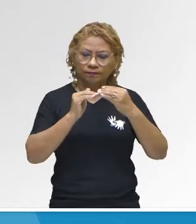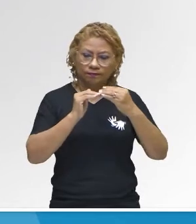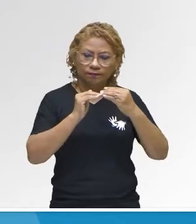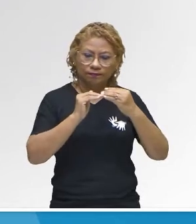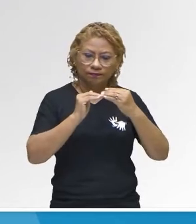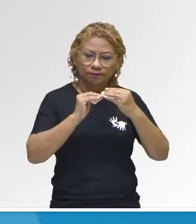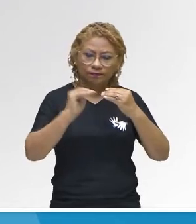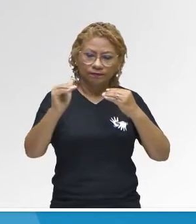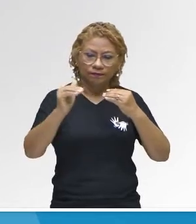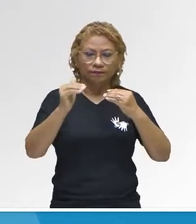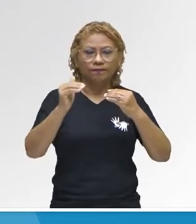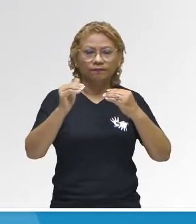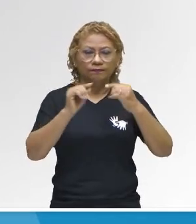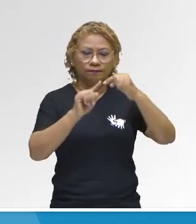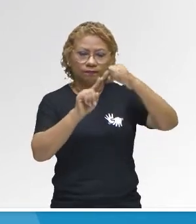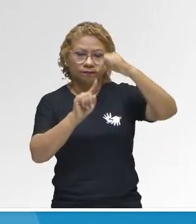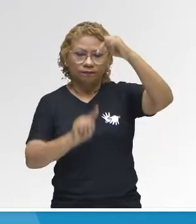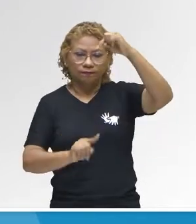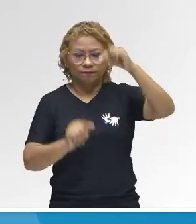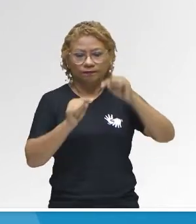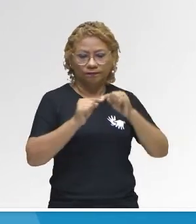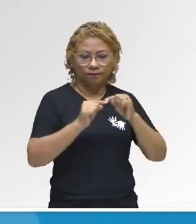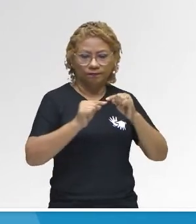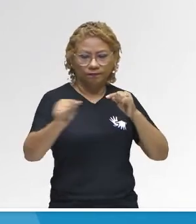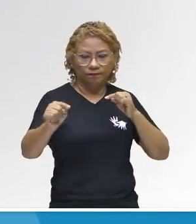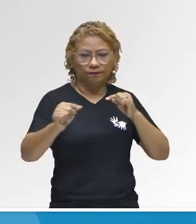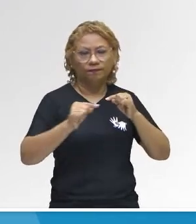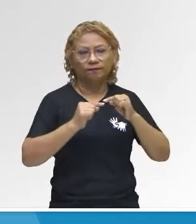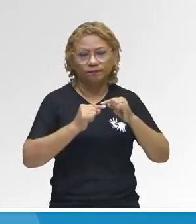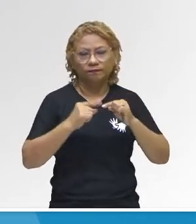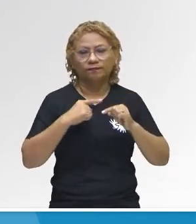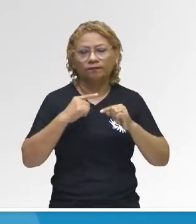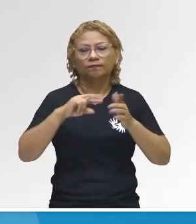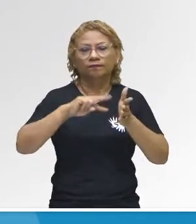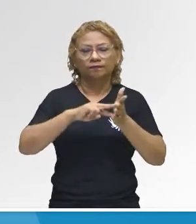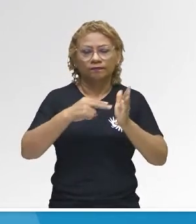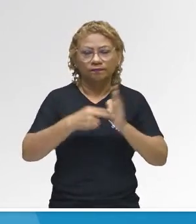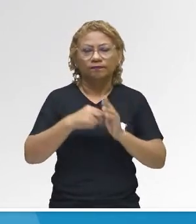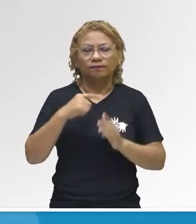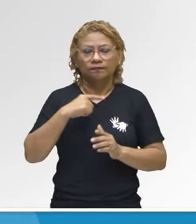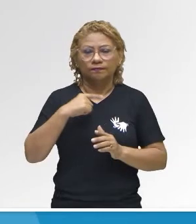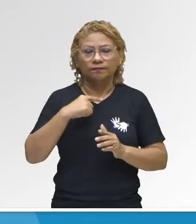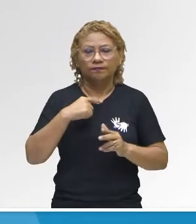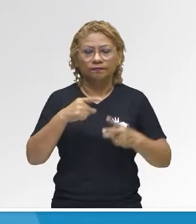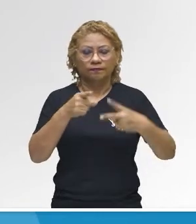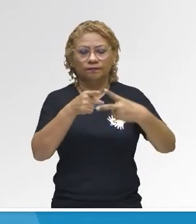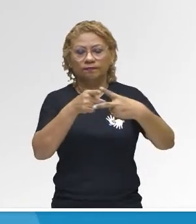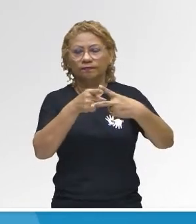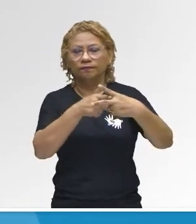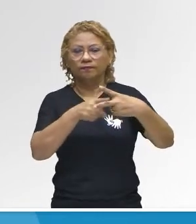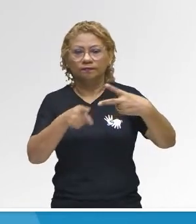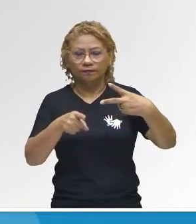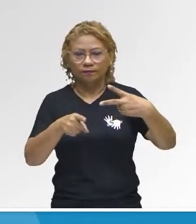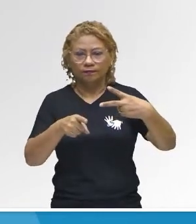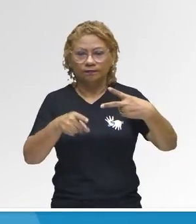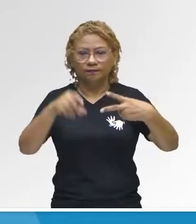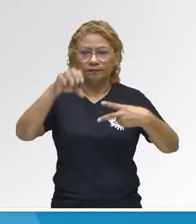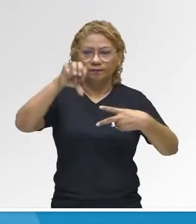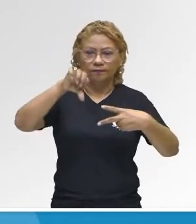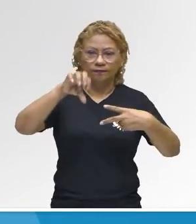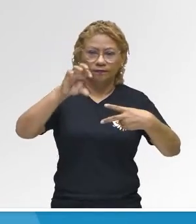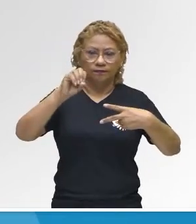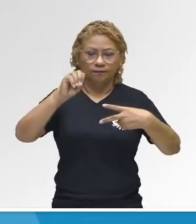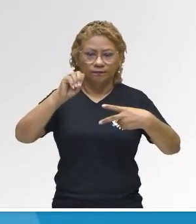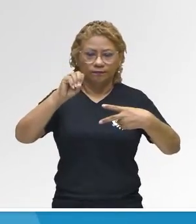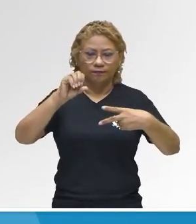reta ortogonal ao plano, significa que ela forma um ângulo de 90 graus ou um ângulo reto com esse plano,